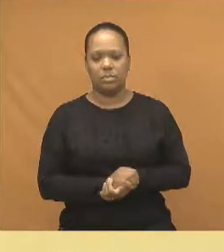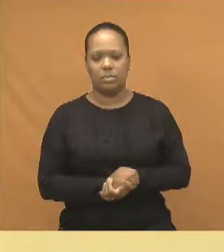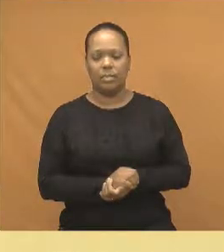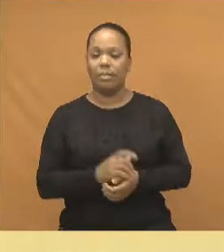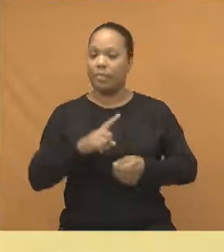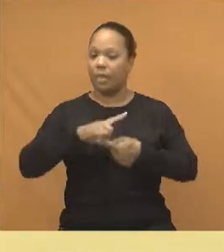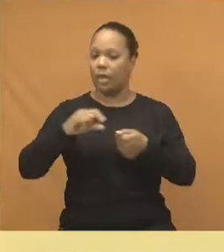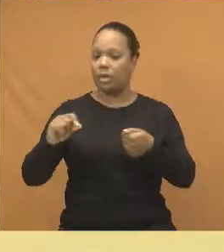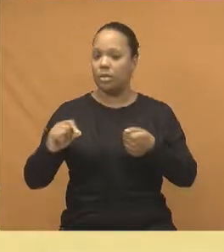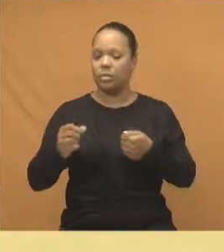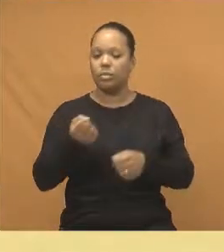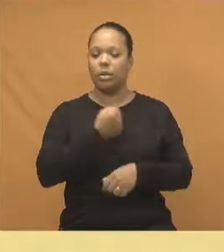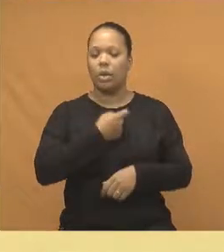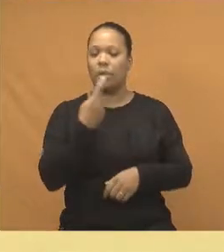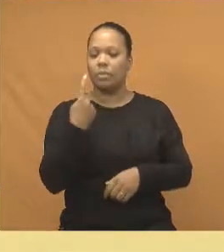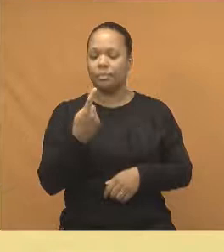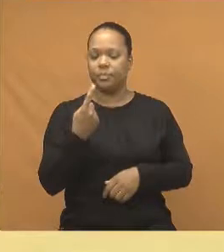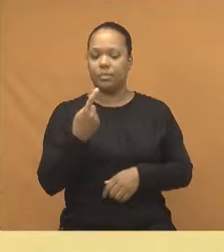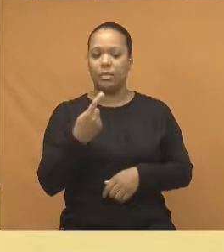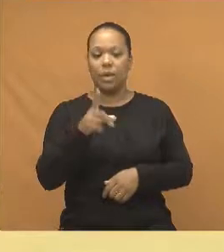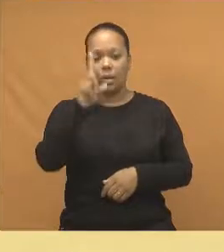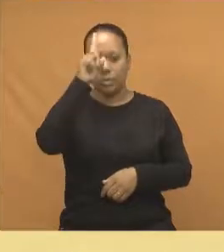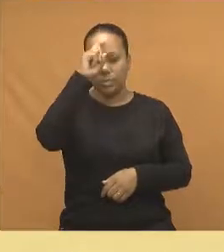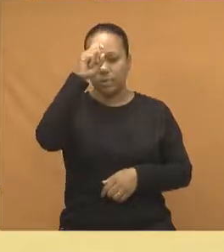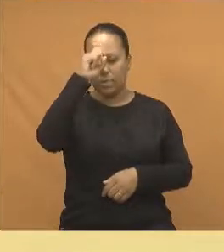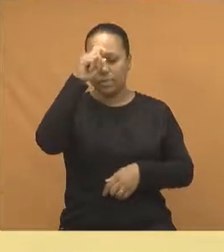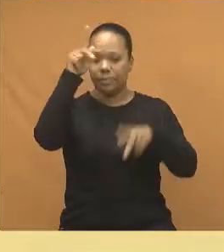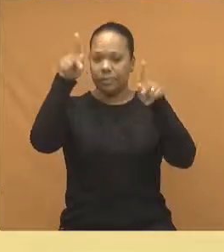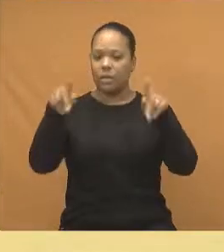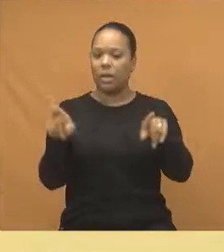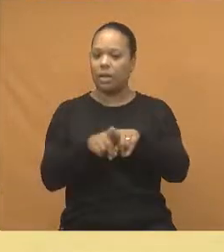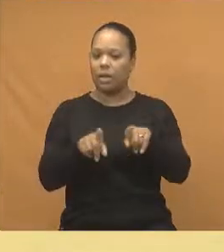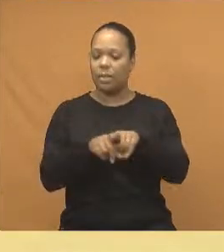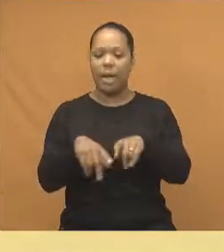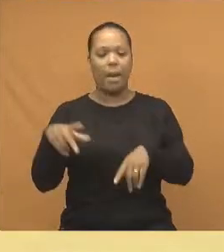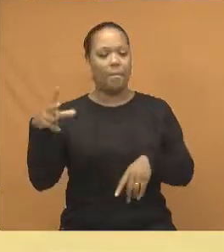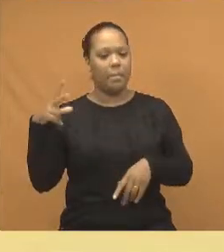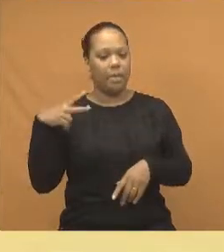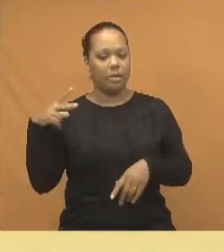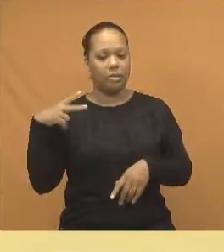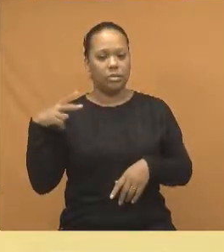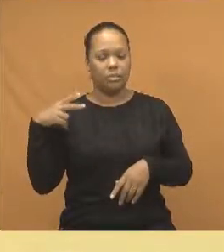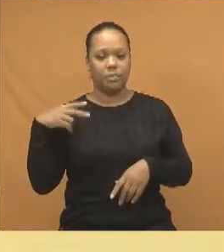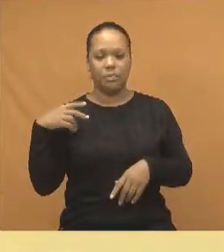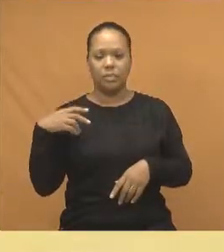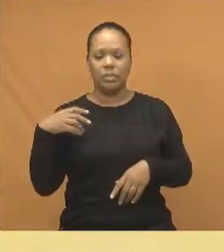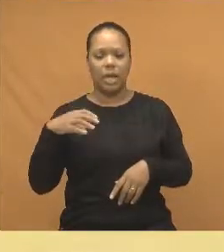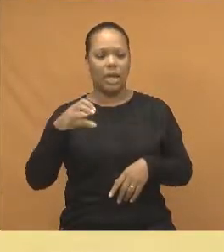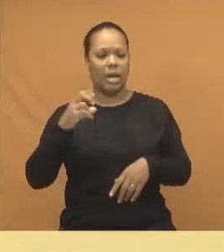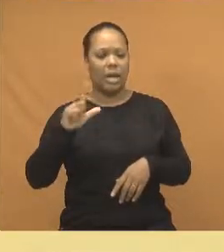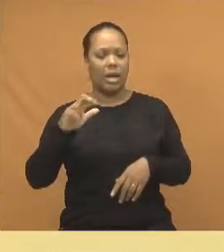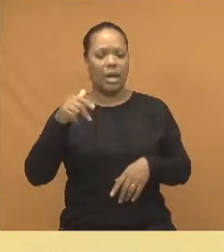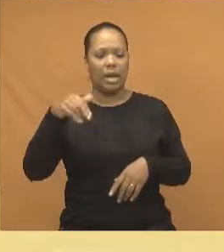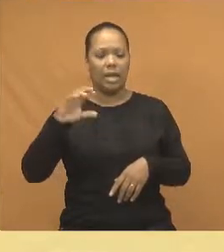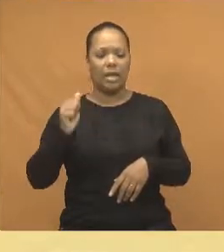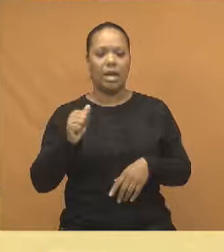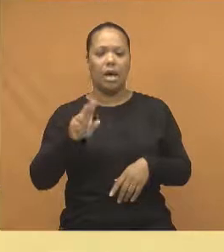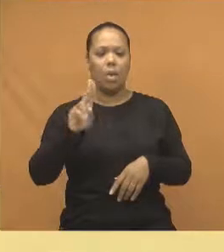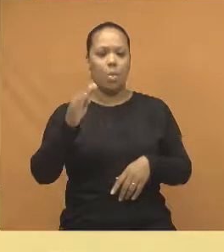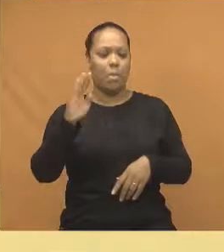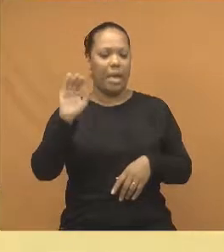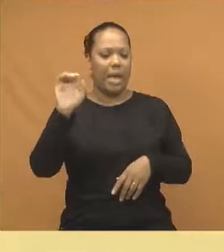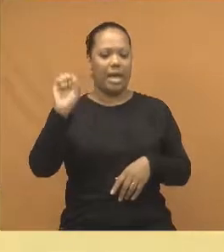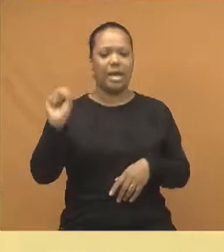Artigo 1º. Ficam os hospitais públicos e particulares, clínicas, postos de saúde